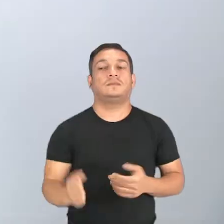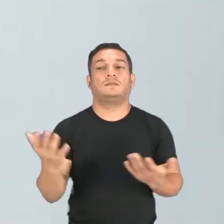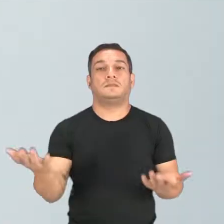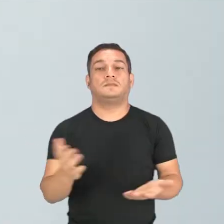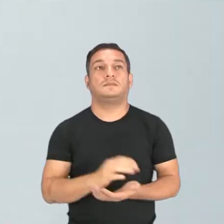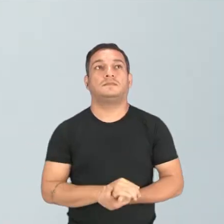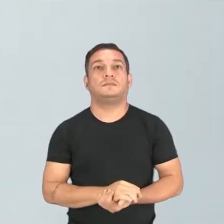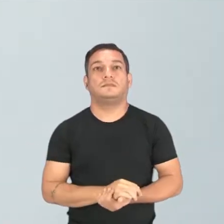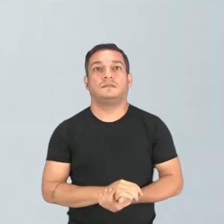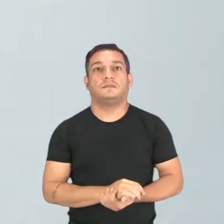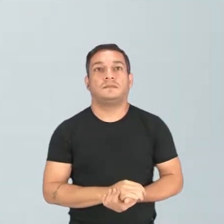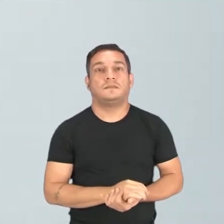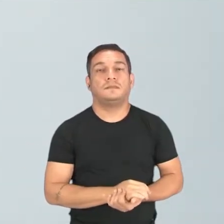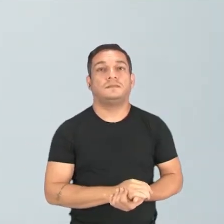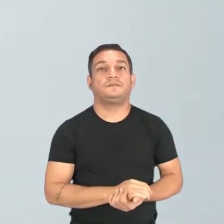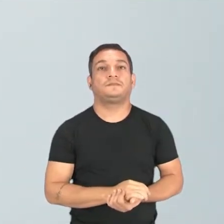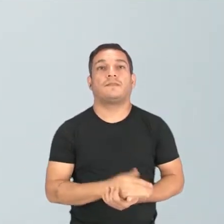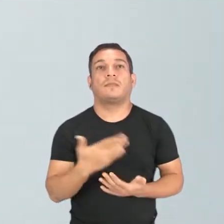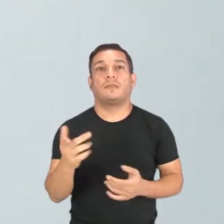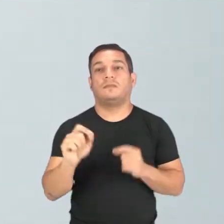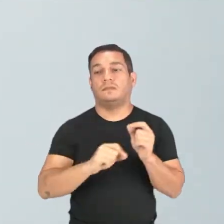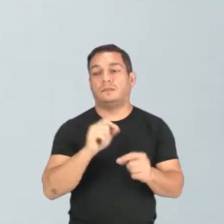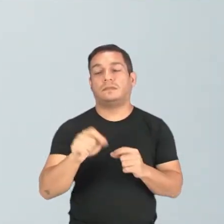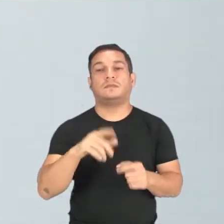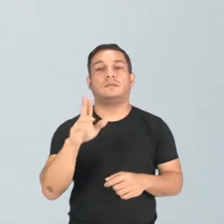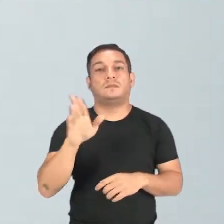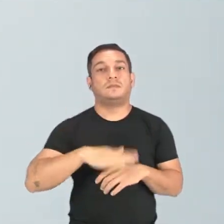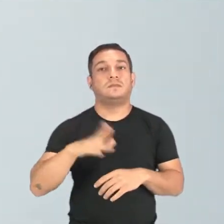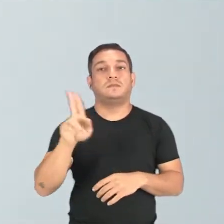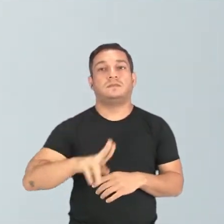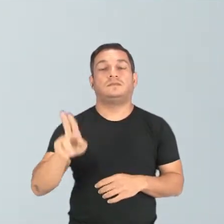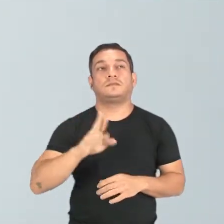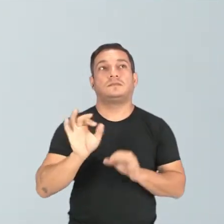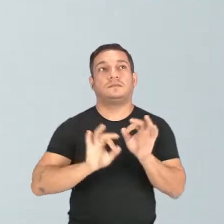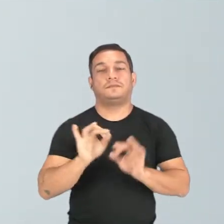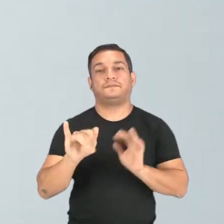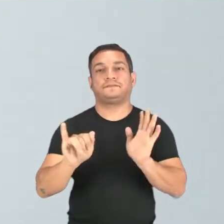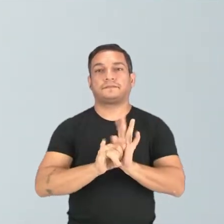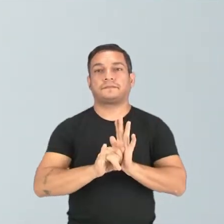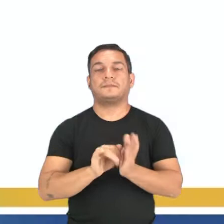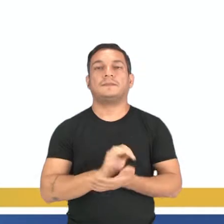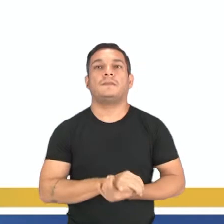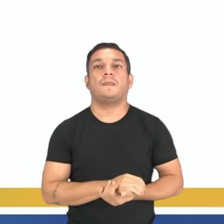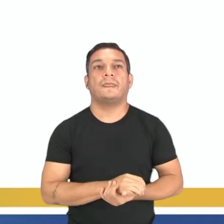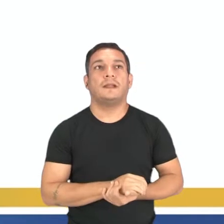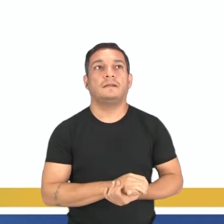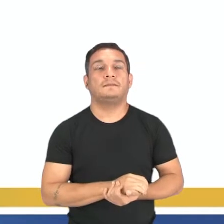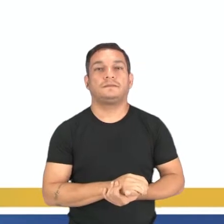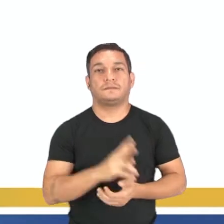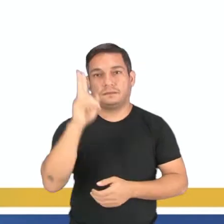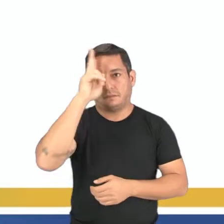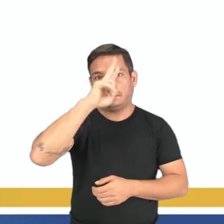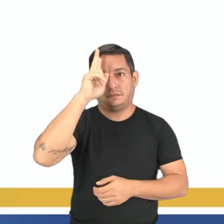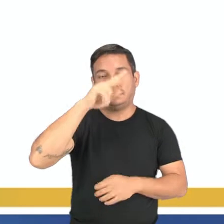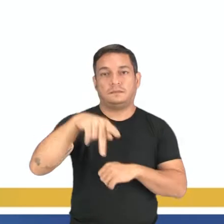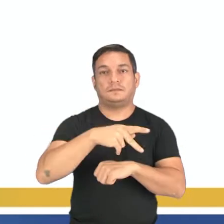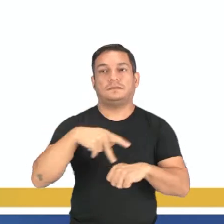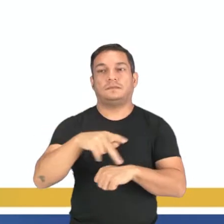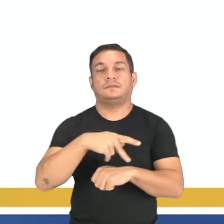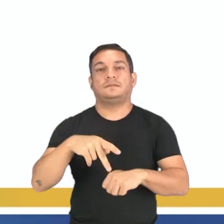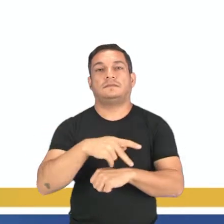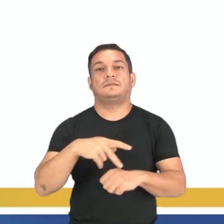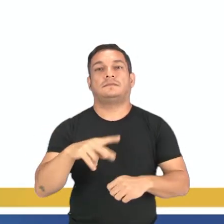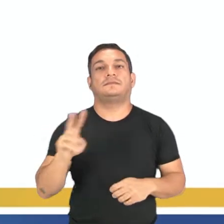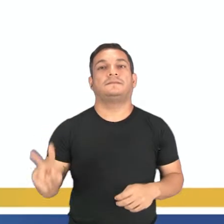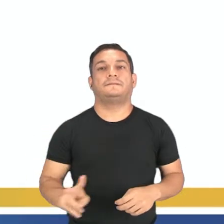tá? Então vamos lá. Quais são os meios mais usados para construir essa identidade? A história do país, né,